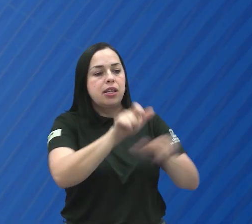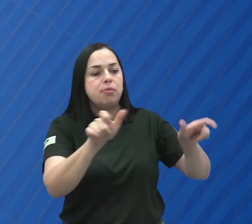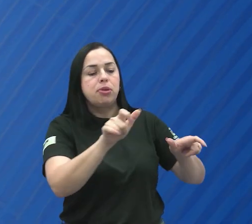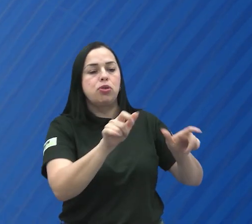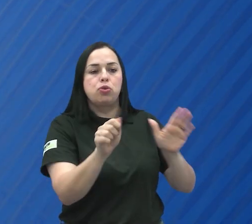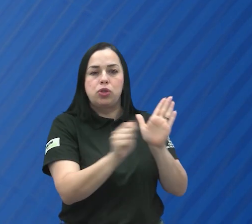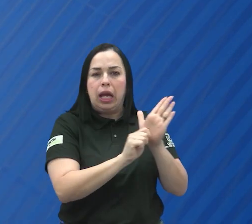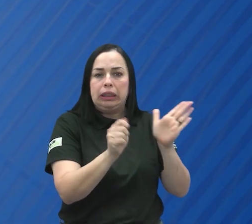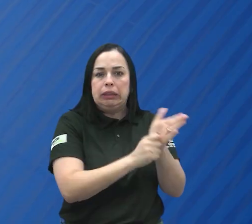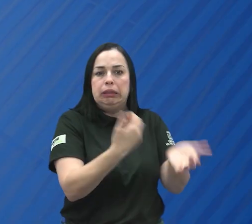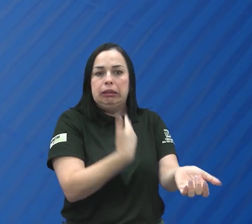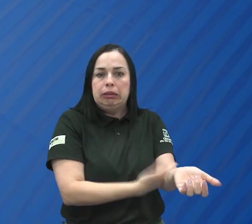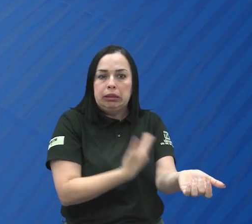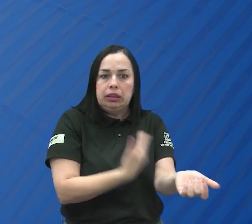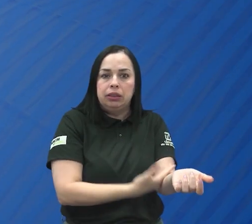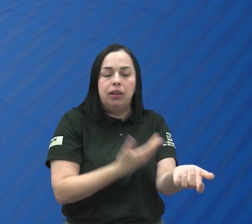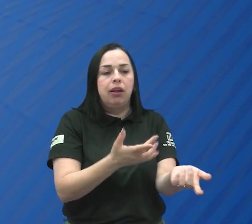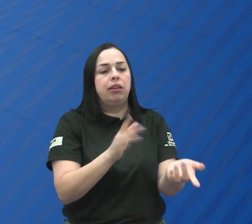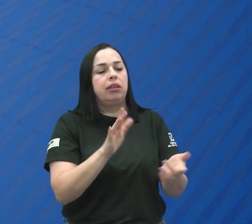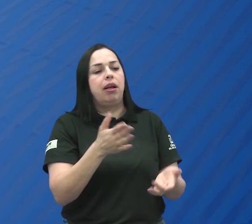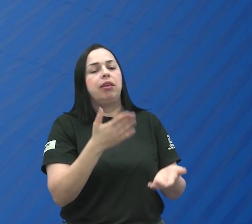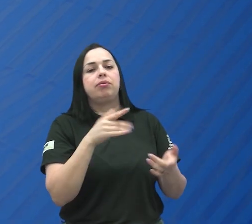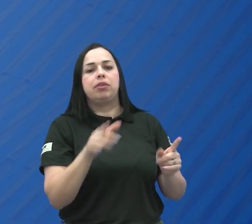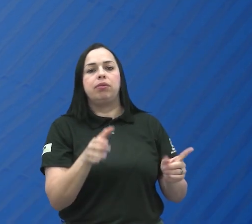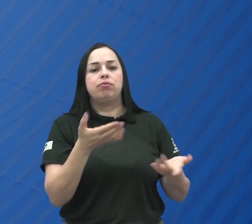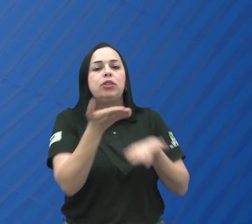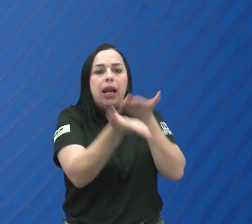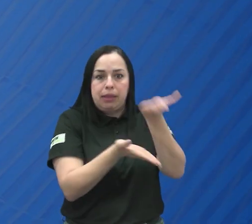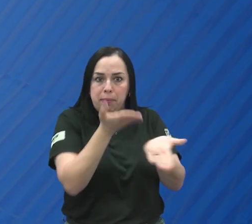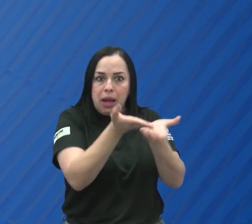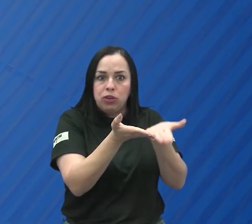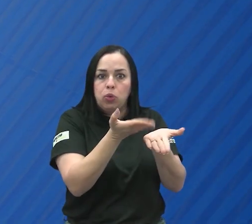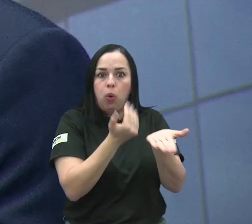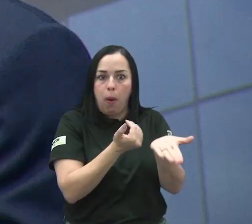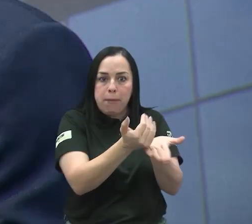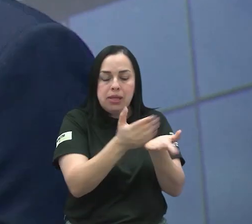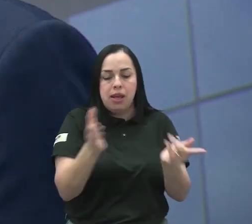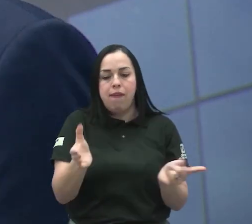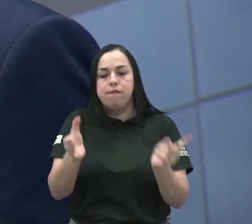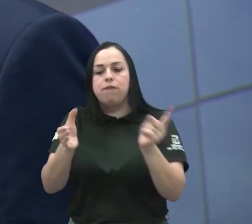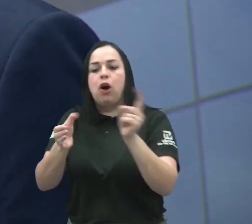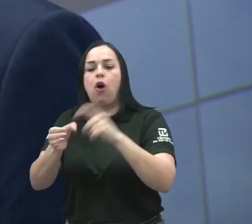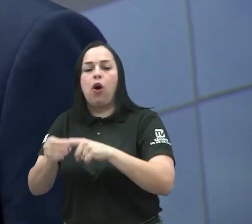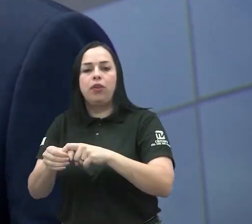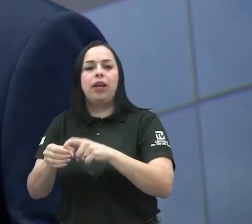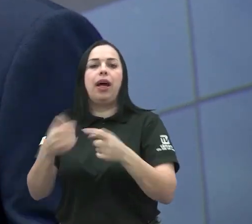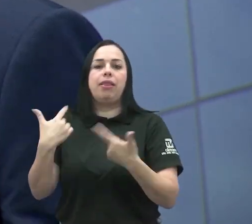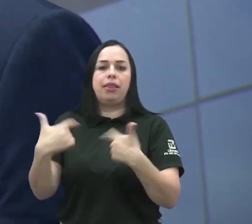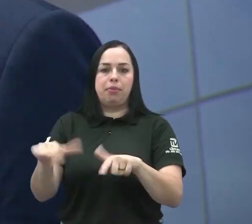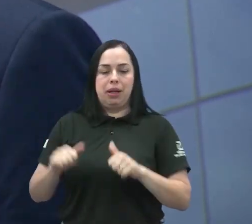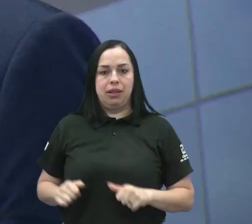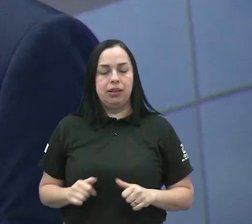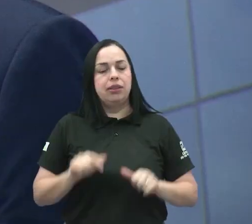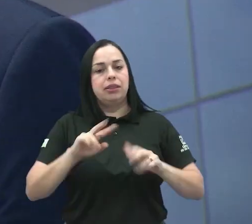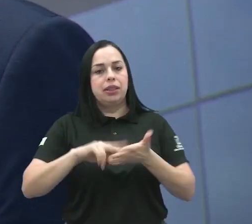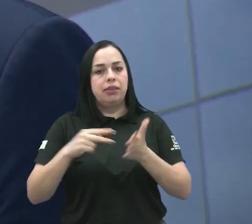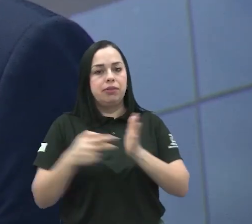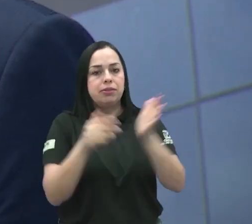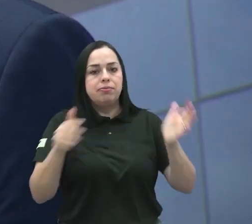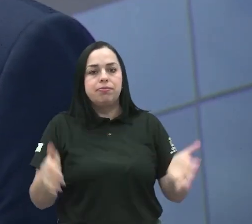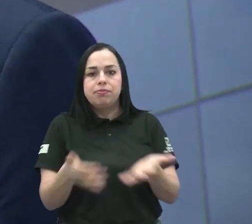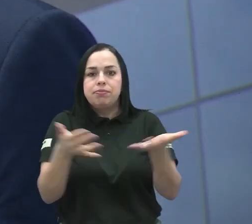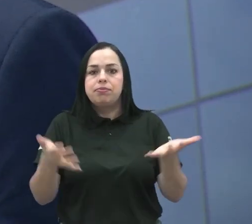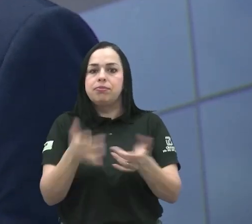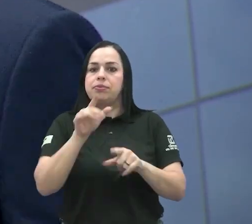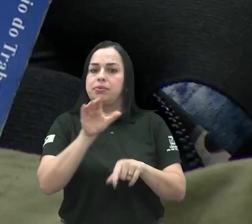de trabalho para dependentes químicos vinculado aos CAPs da cidade. Segundo o vereador, o projeto serve de incentivo